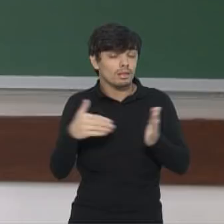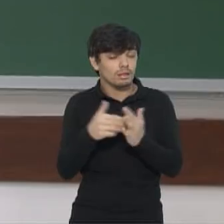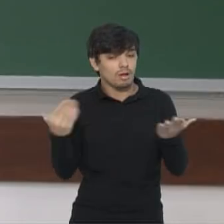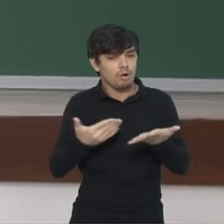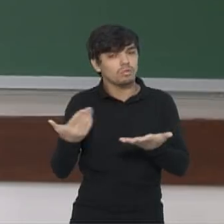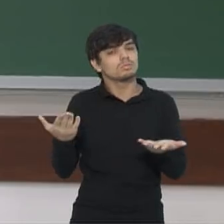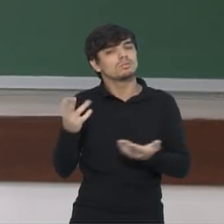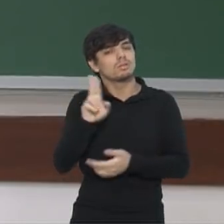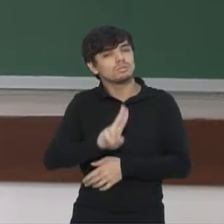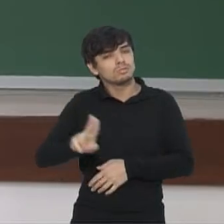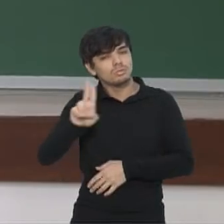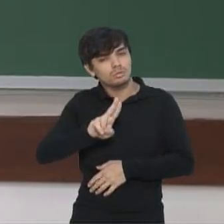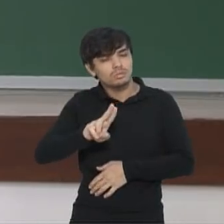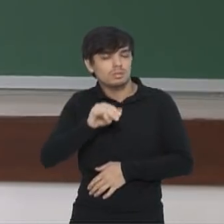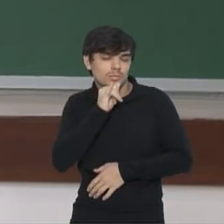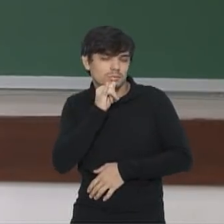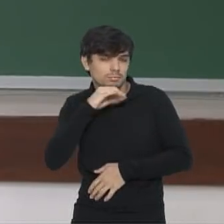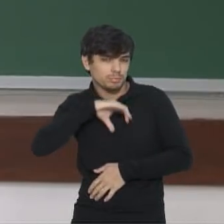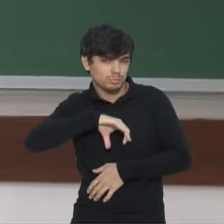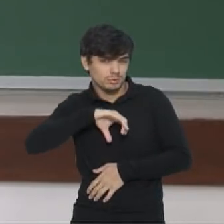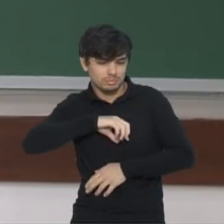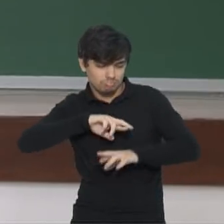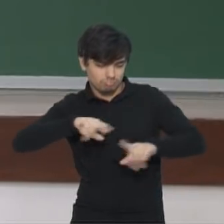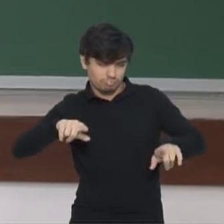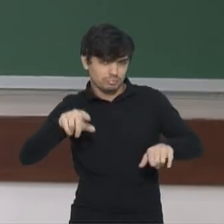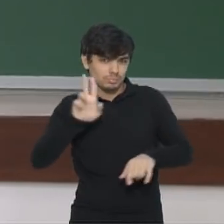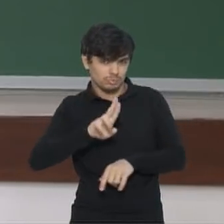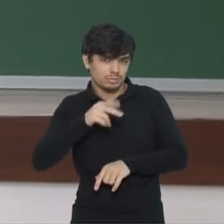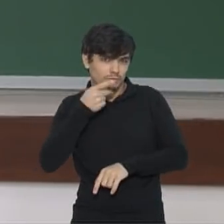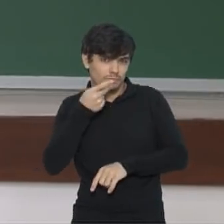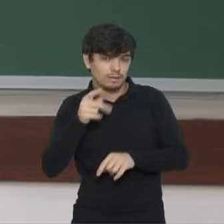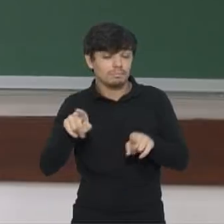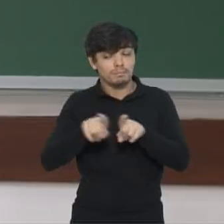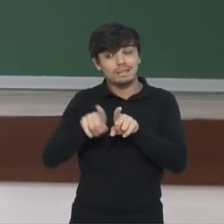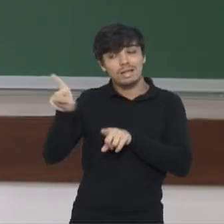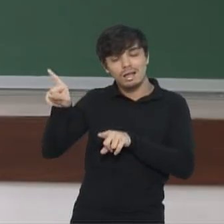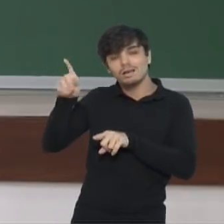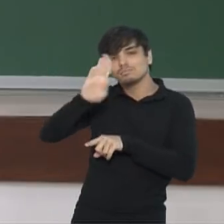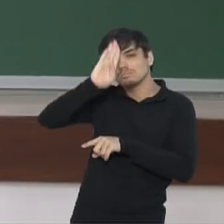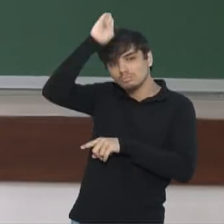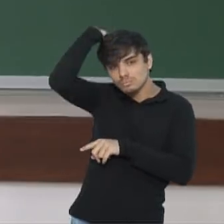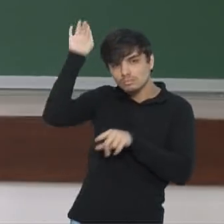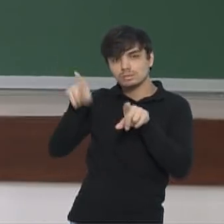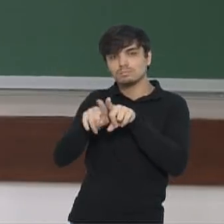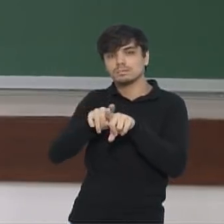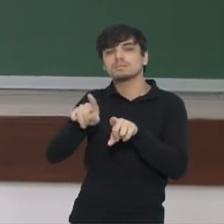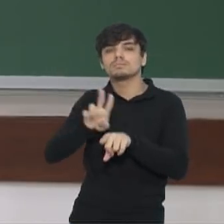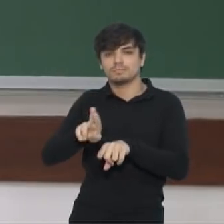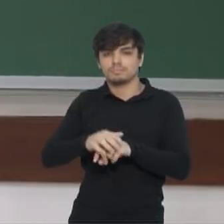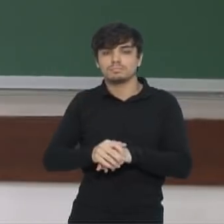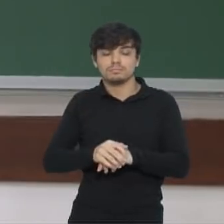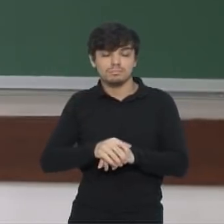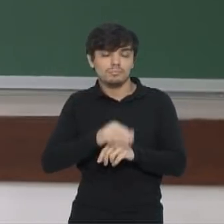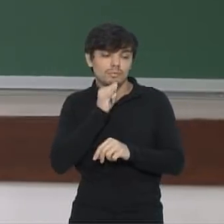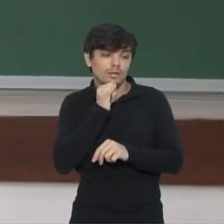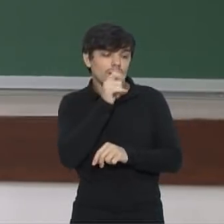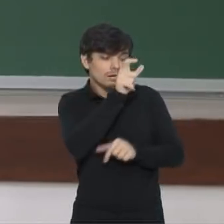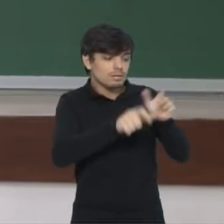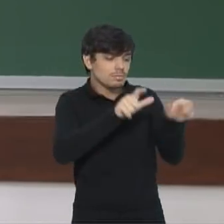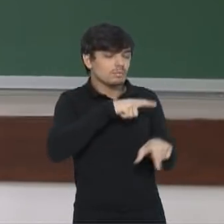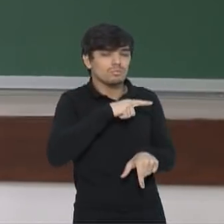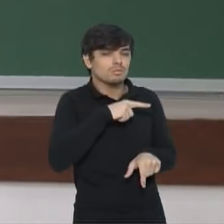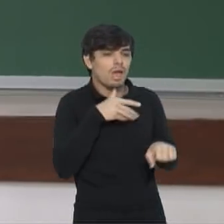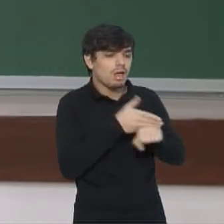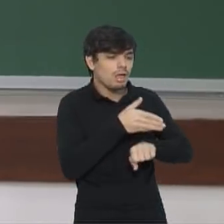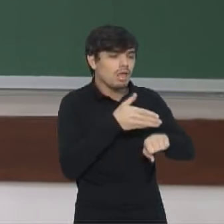nosso dia a dia do português gramatical. Ocorria isso em Roma também. As pessoas, então, que não tinham tanto acesso à educação, ou as